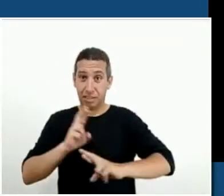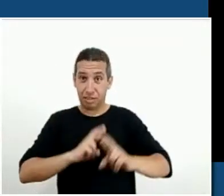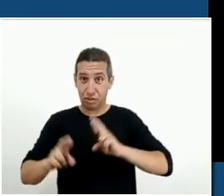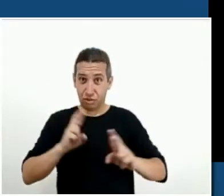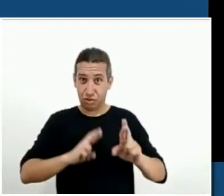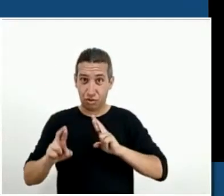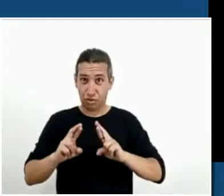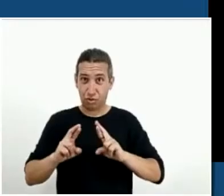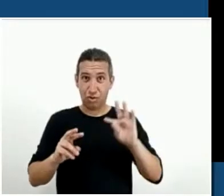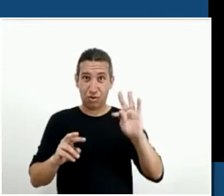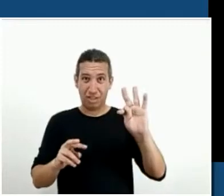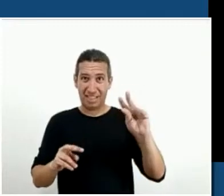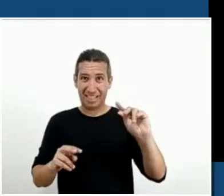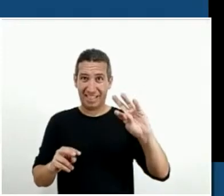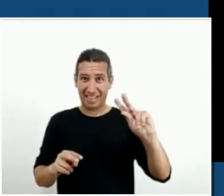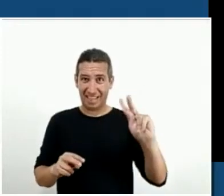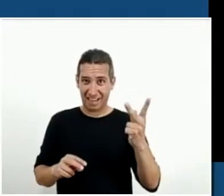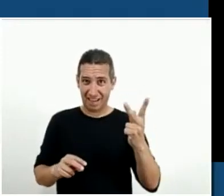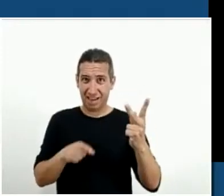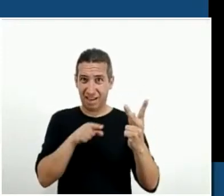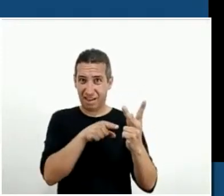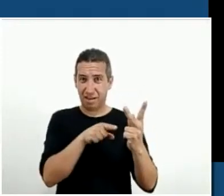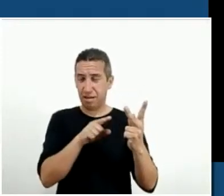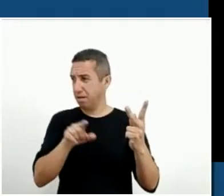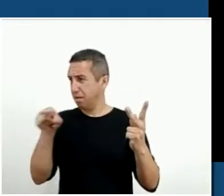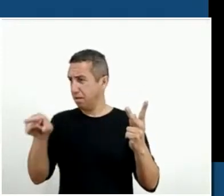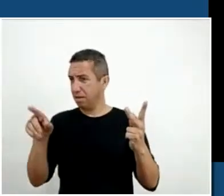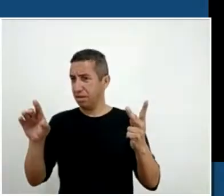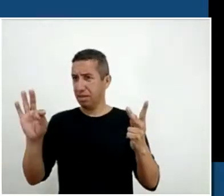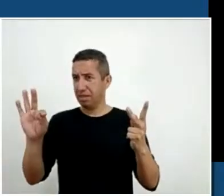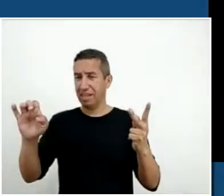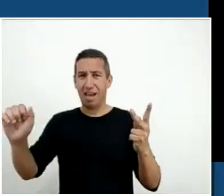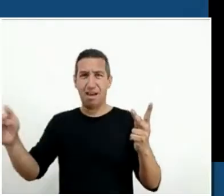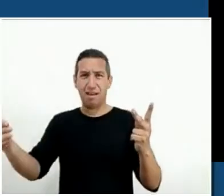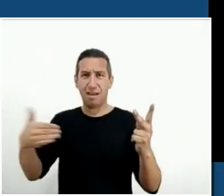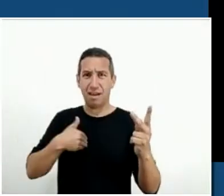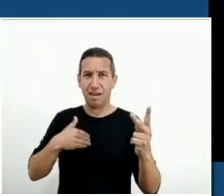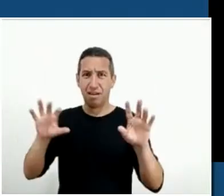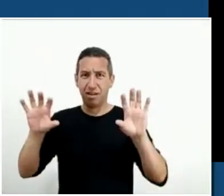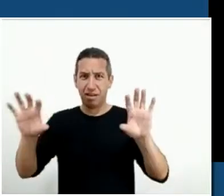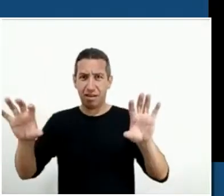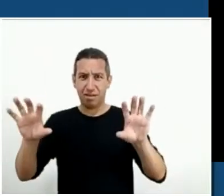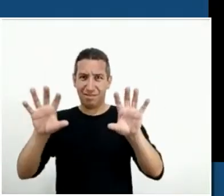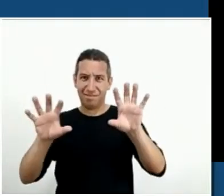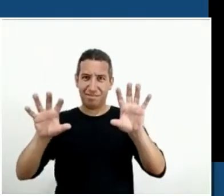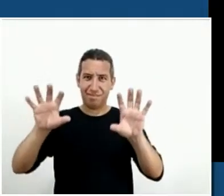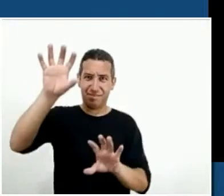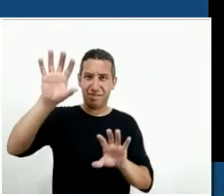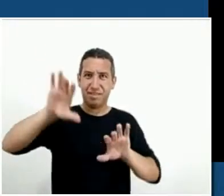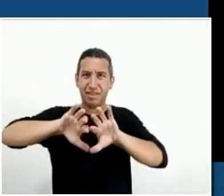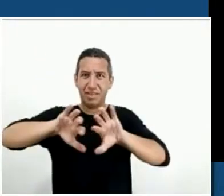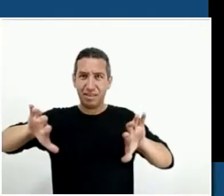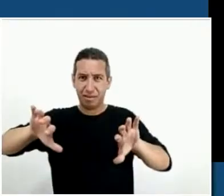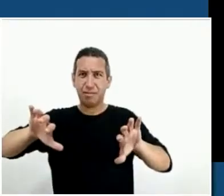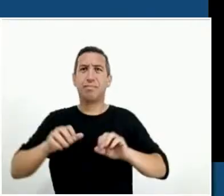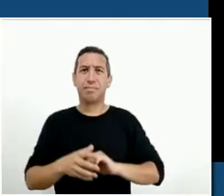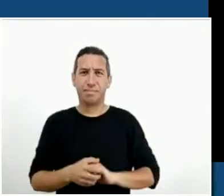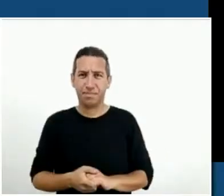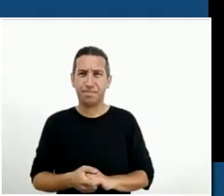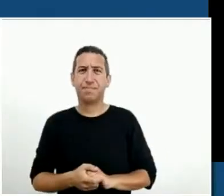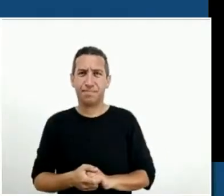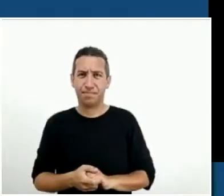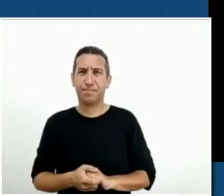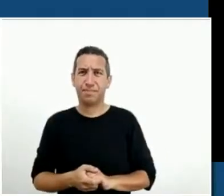TDAH foi forte entre eles, mas não entre eles e os sintomas do TEA. E os do TEA também foram fortes entre